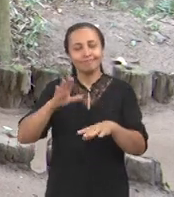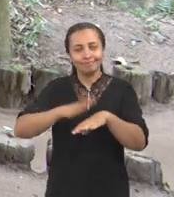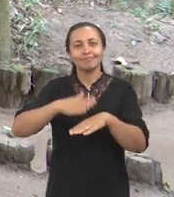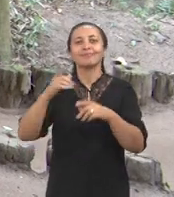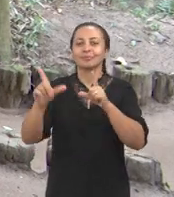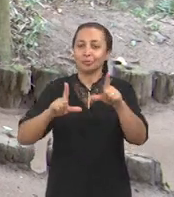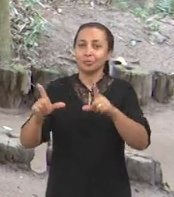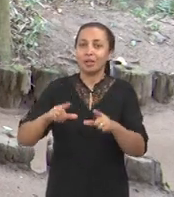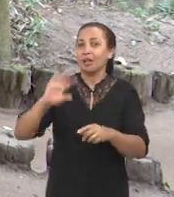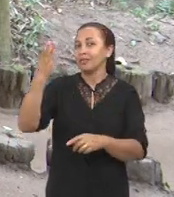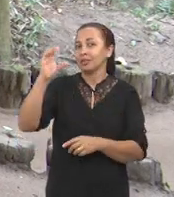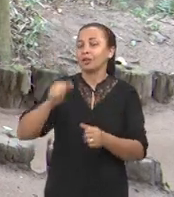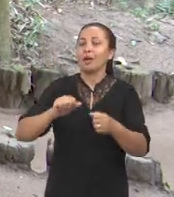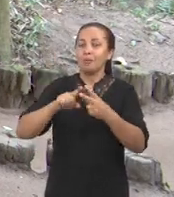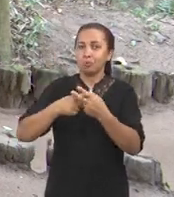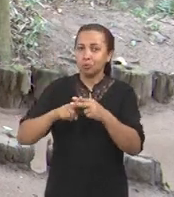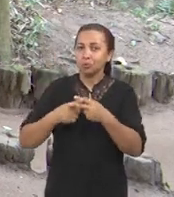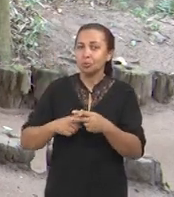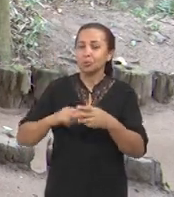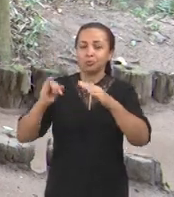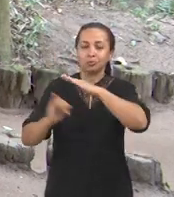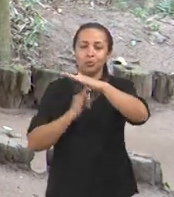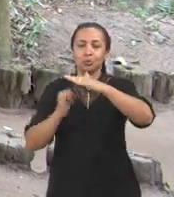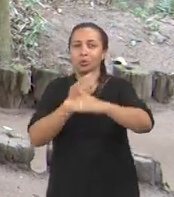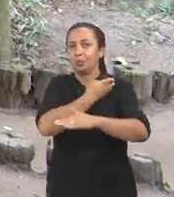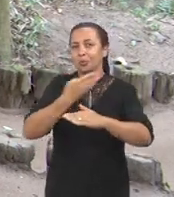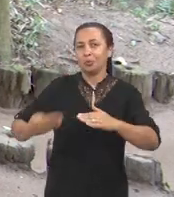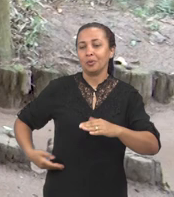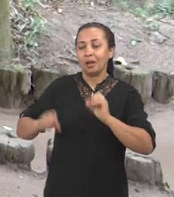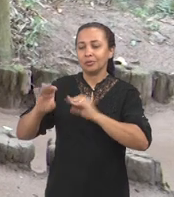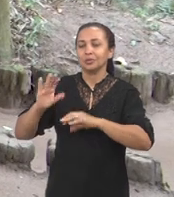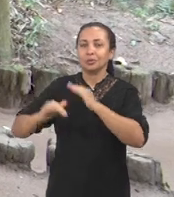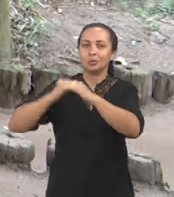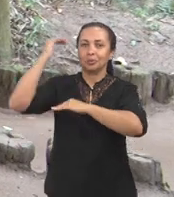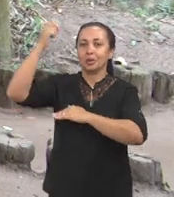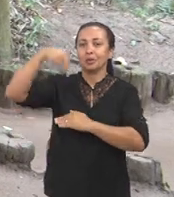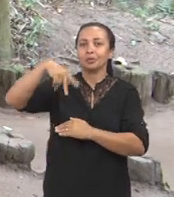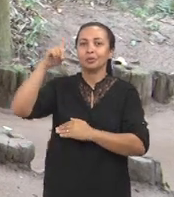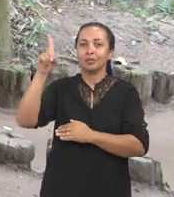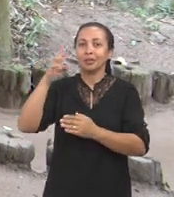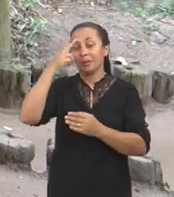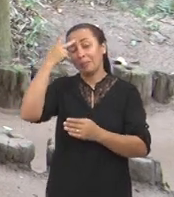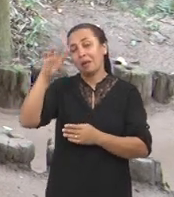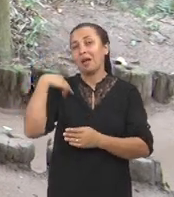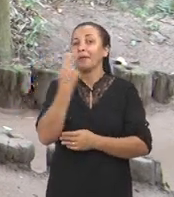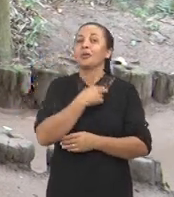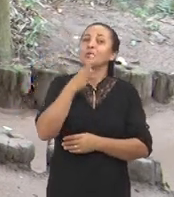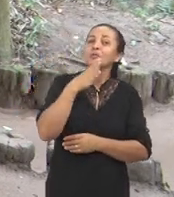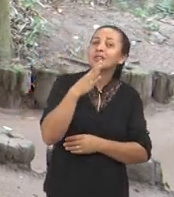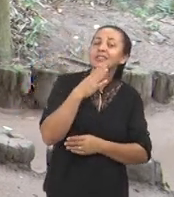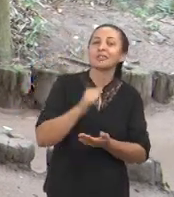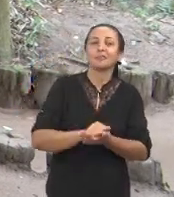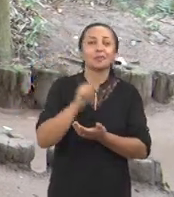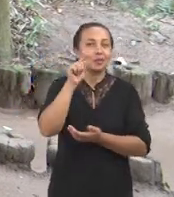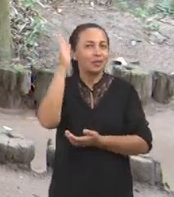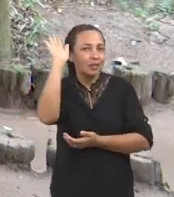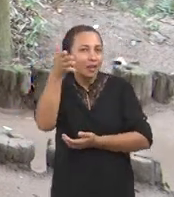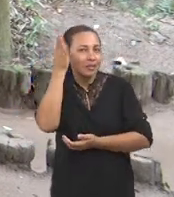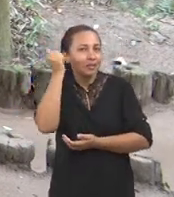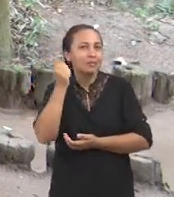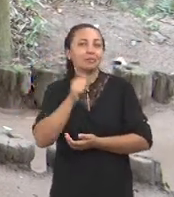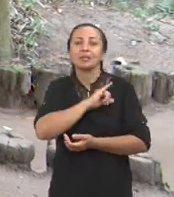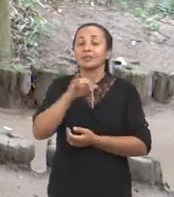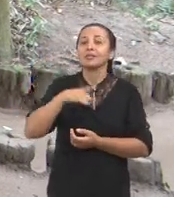tem mais pesquisas científicas produzidas pelas instituições públicas de ensino superior do Nordeste para gente conhecer